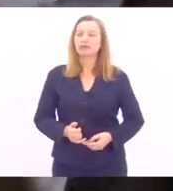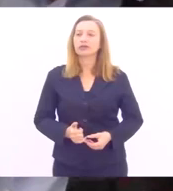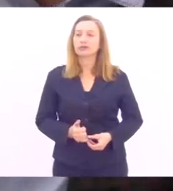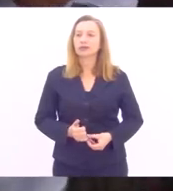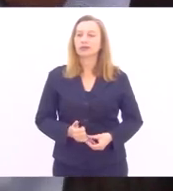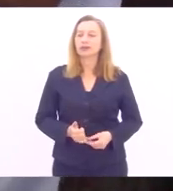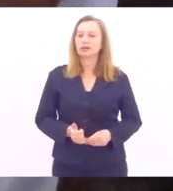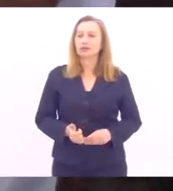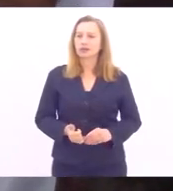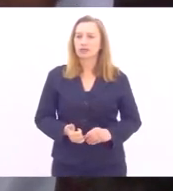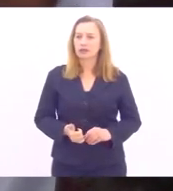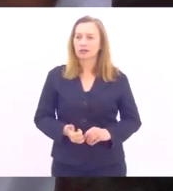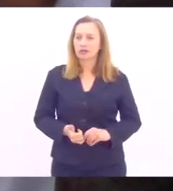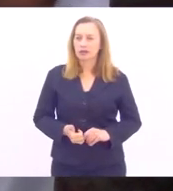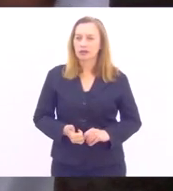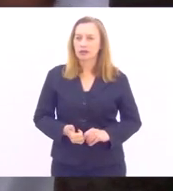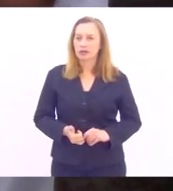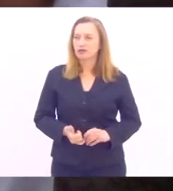Camarada Luiz Paulo.